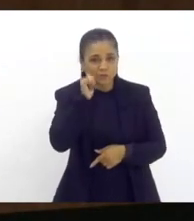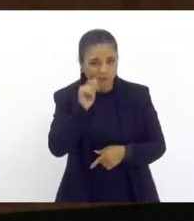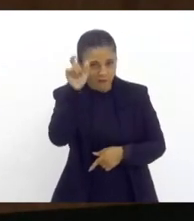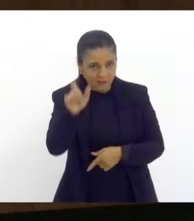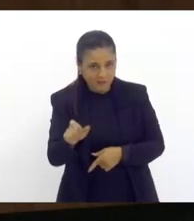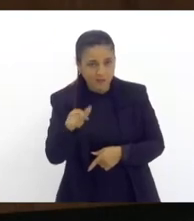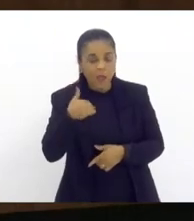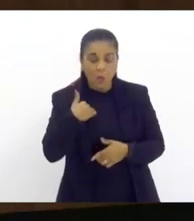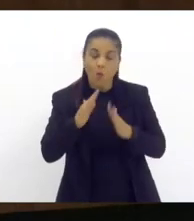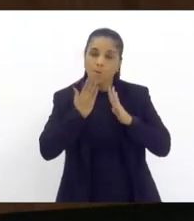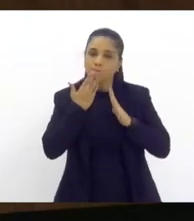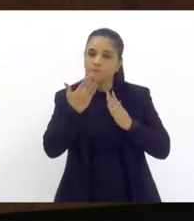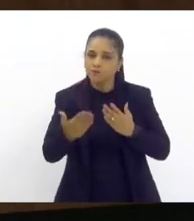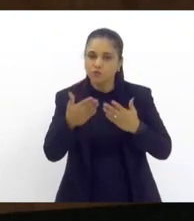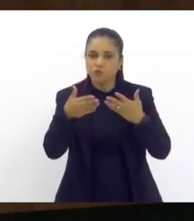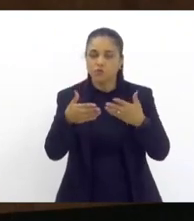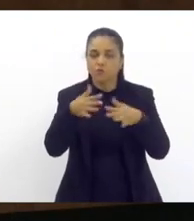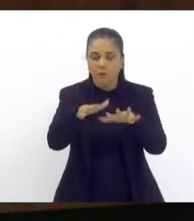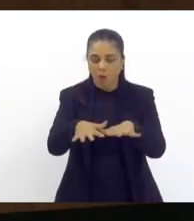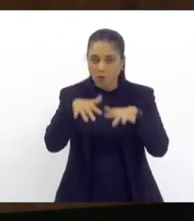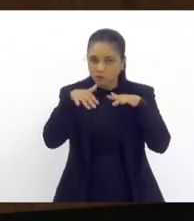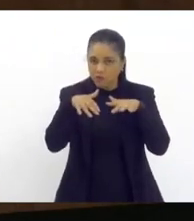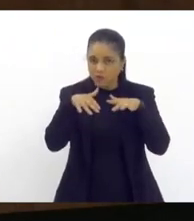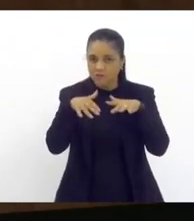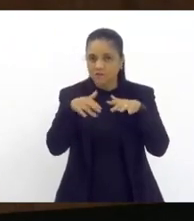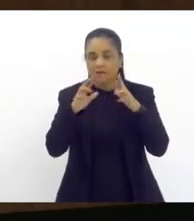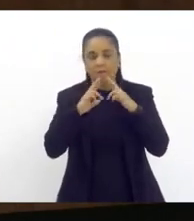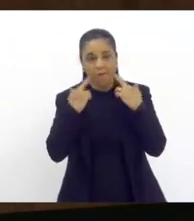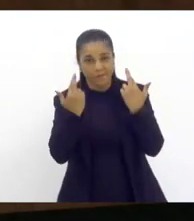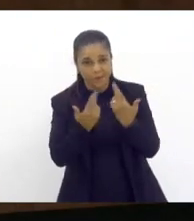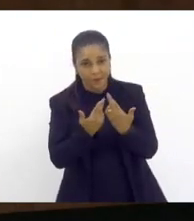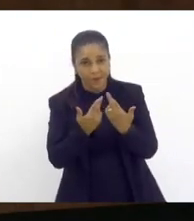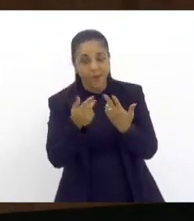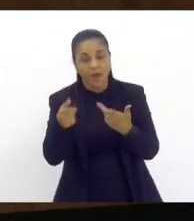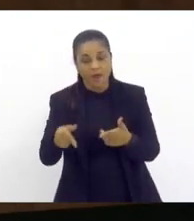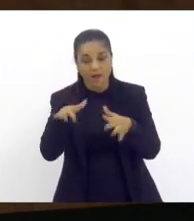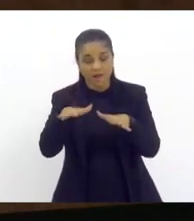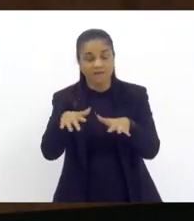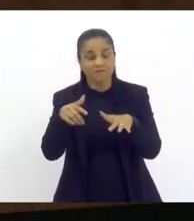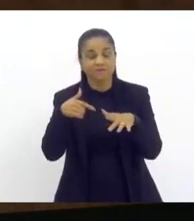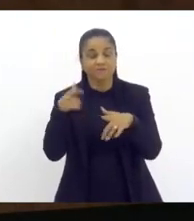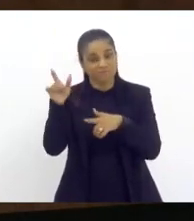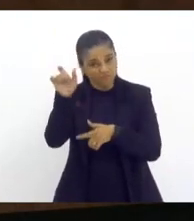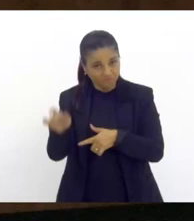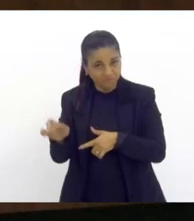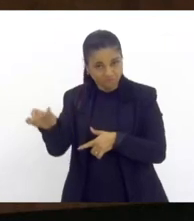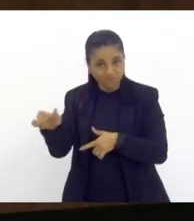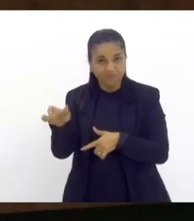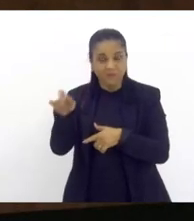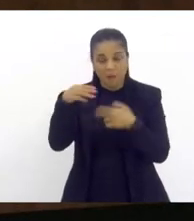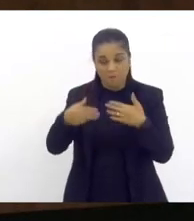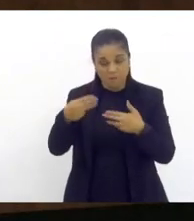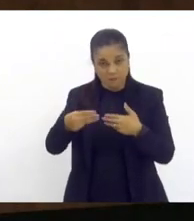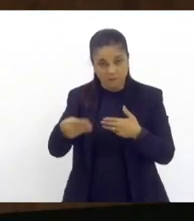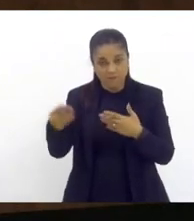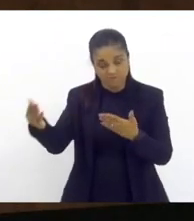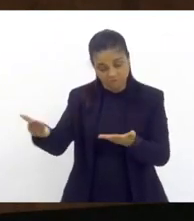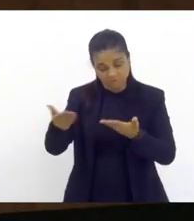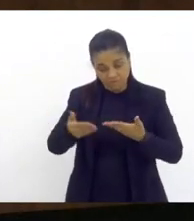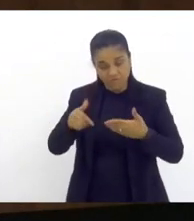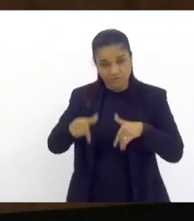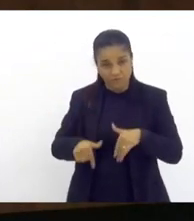uma audiência, uma reunião, e ela me fez a gentileza de comparecer ao meu gabinete. E aí, deputada Tia